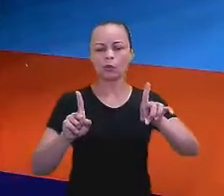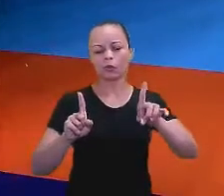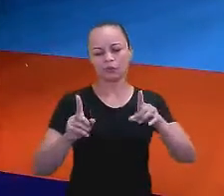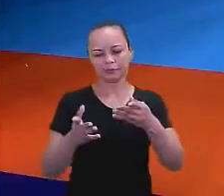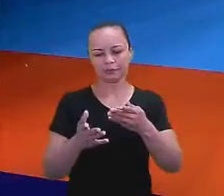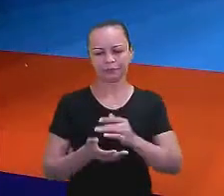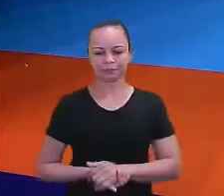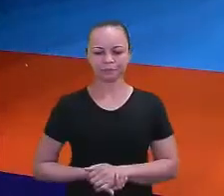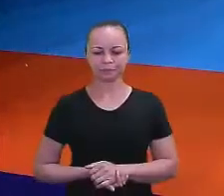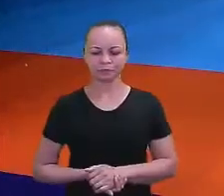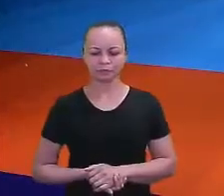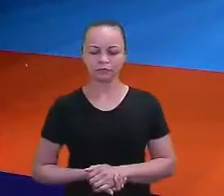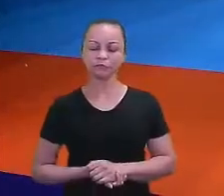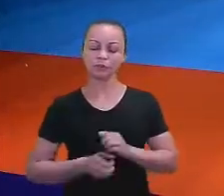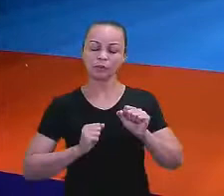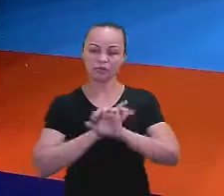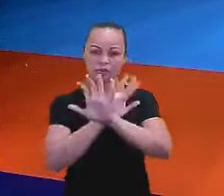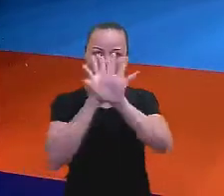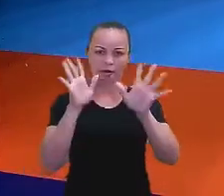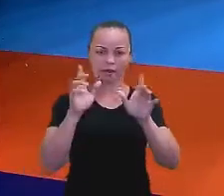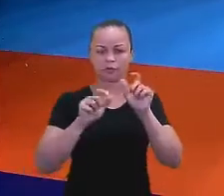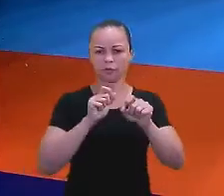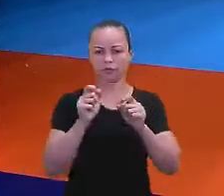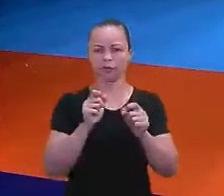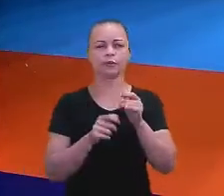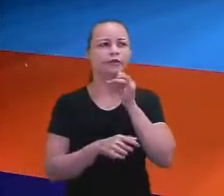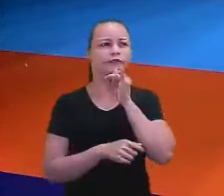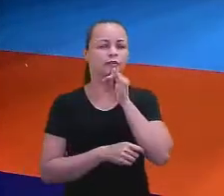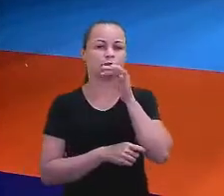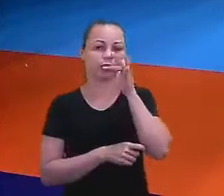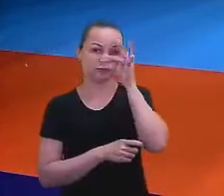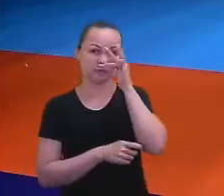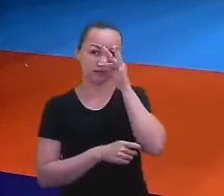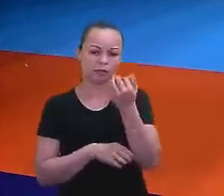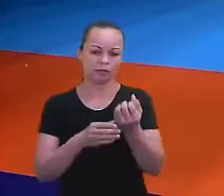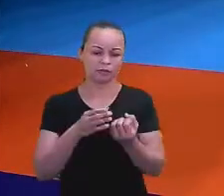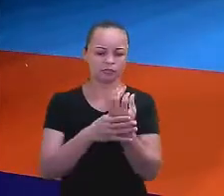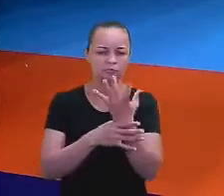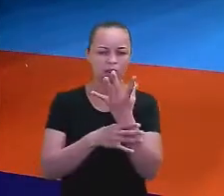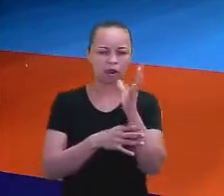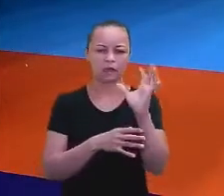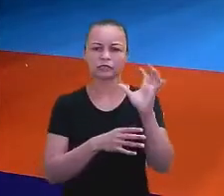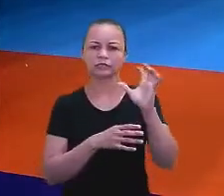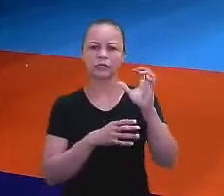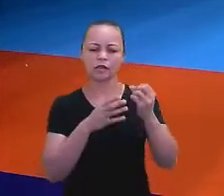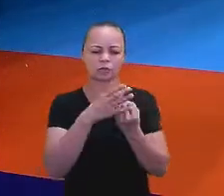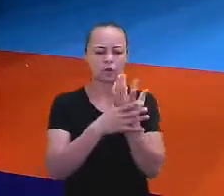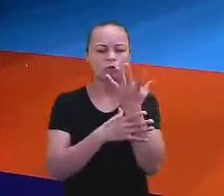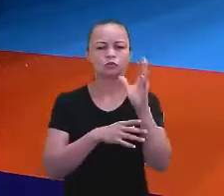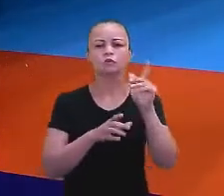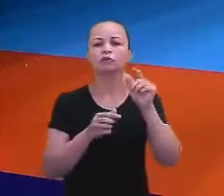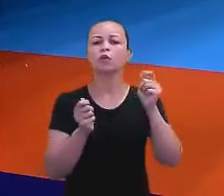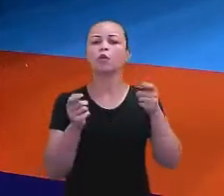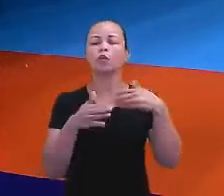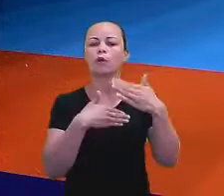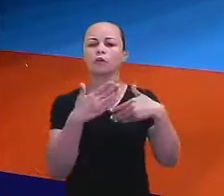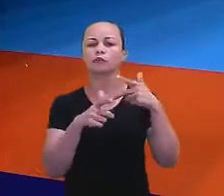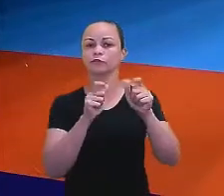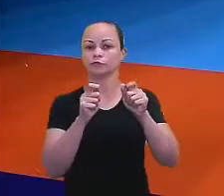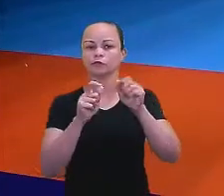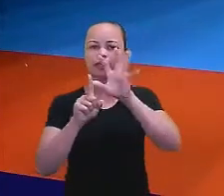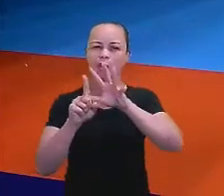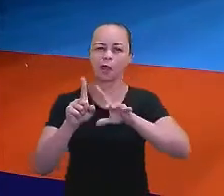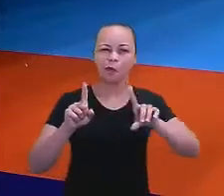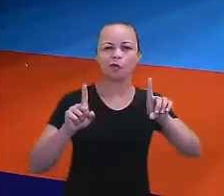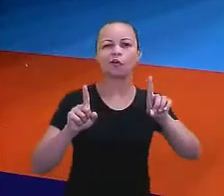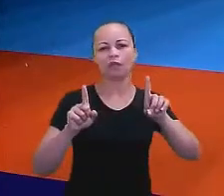produção, para que isso fique bem claro. As plantas, por exemplo, muitas delas se reproduzem pelo processo de clonagem. É isso que eu quero chamar a